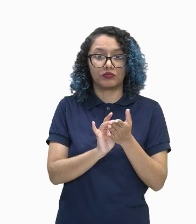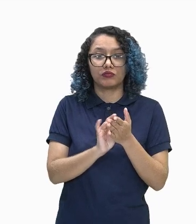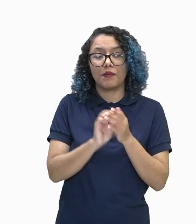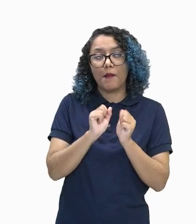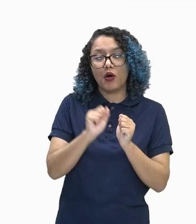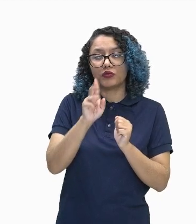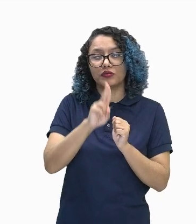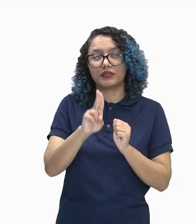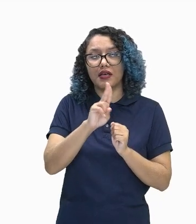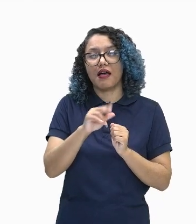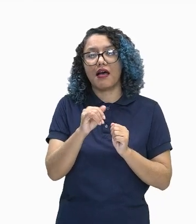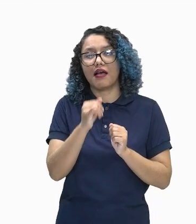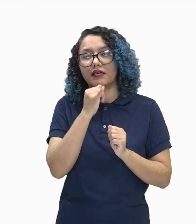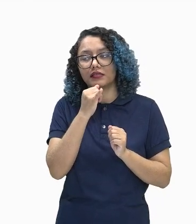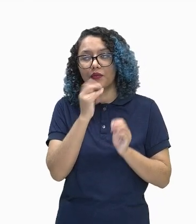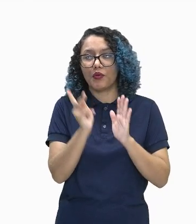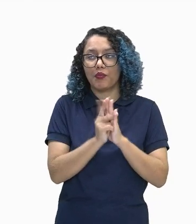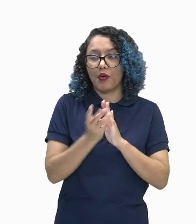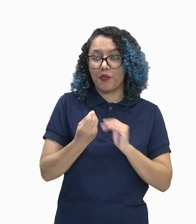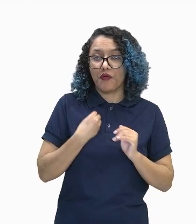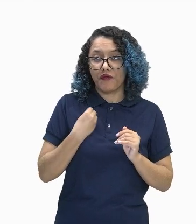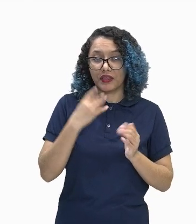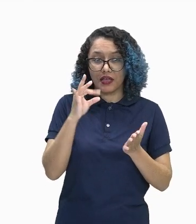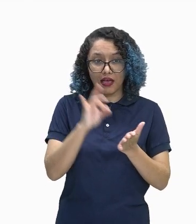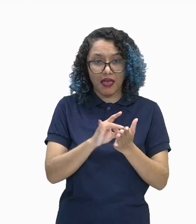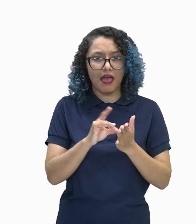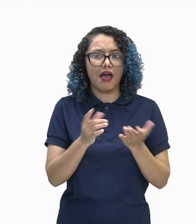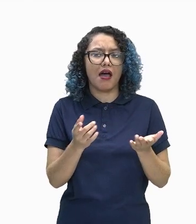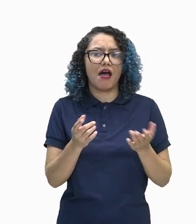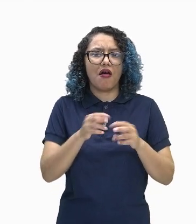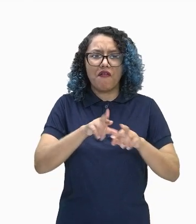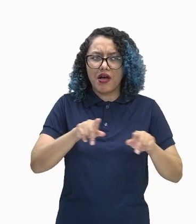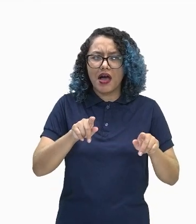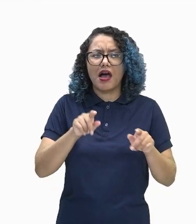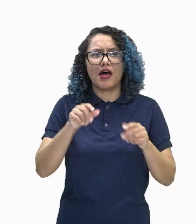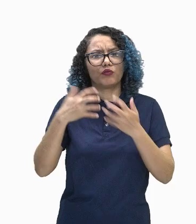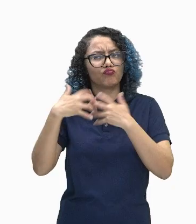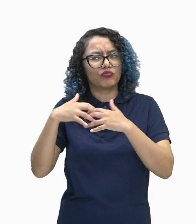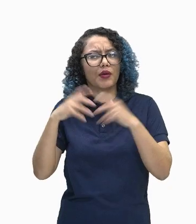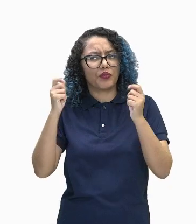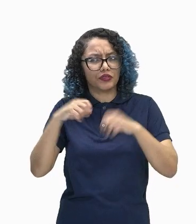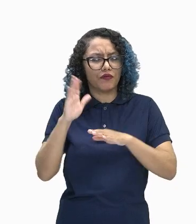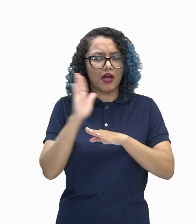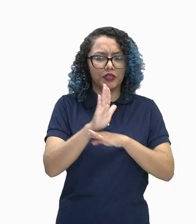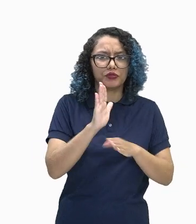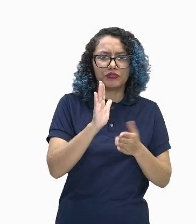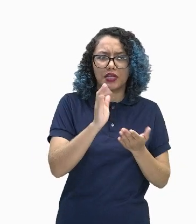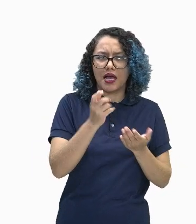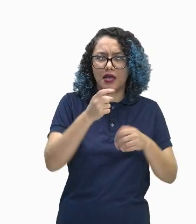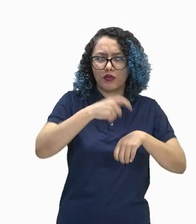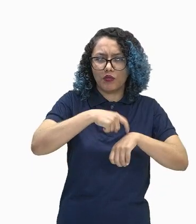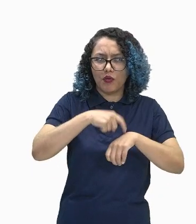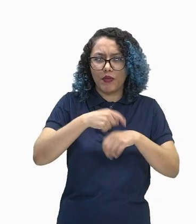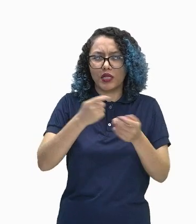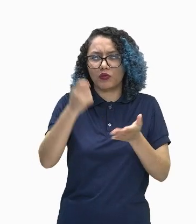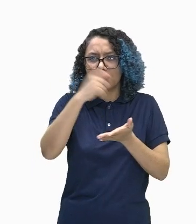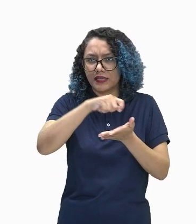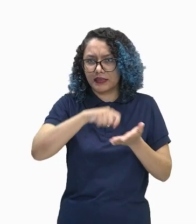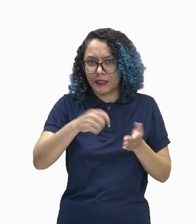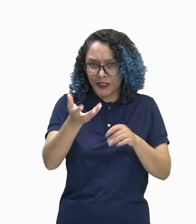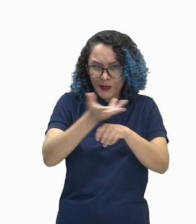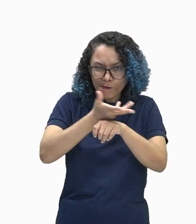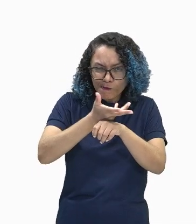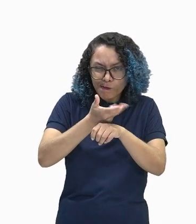o raciocínio lógico nos ajuda na nossa argumentação, na nossa linguagem persuasiva. Vamos continuar aqui com o